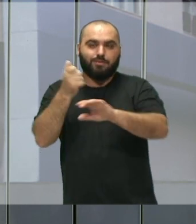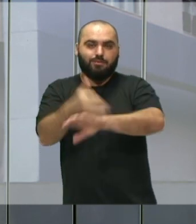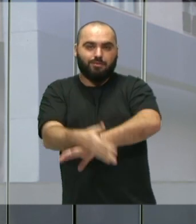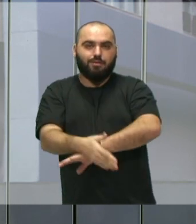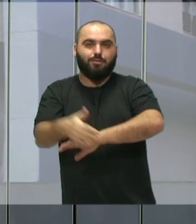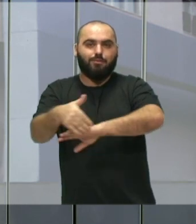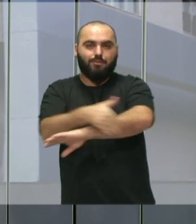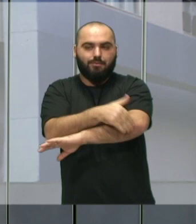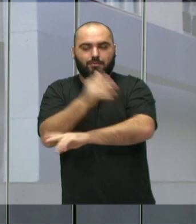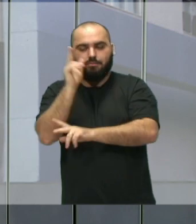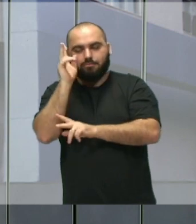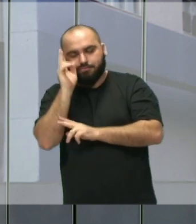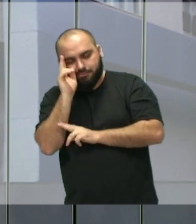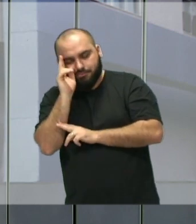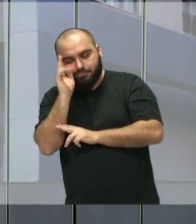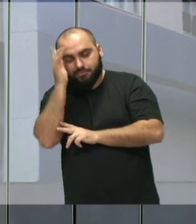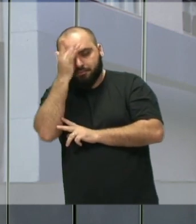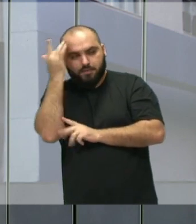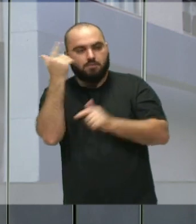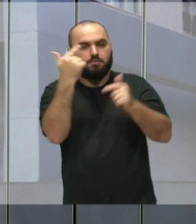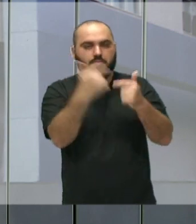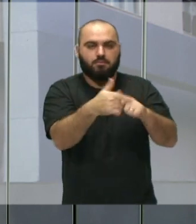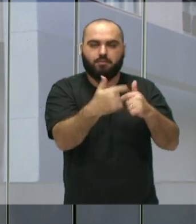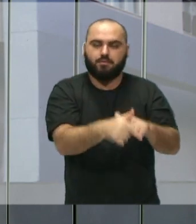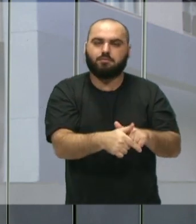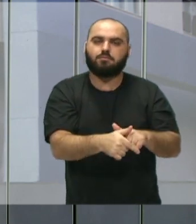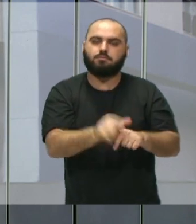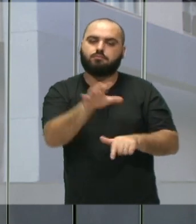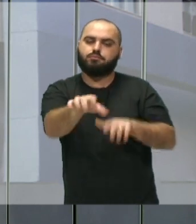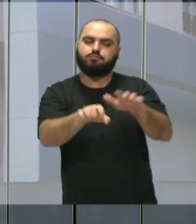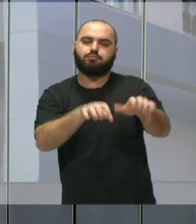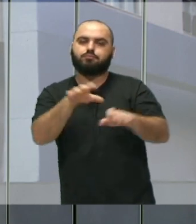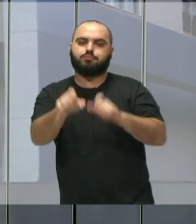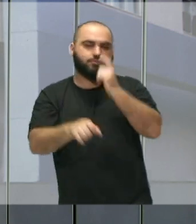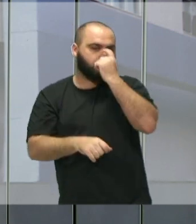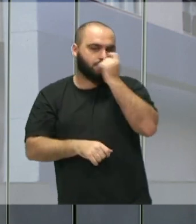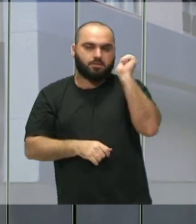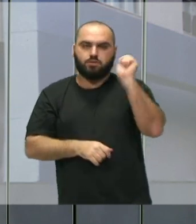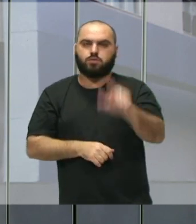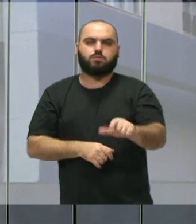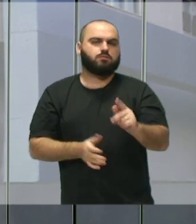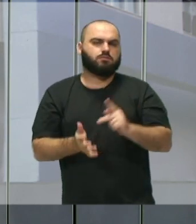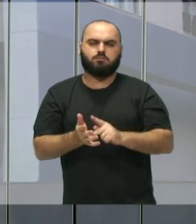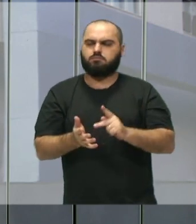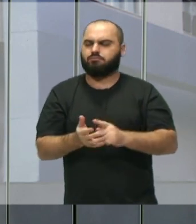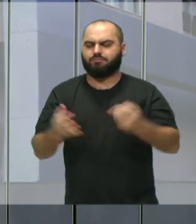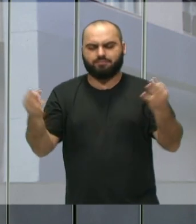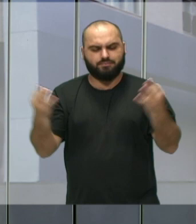quando nós já estamos dormindo, passando nas nossas casas, recolhendo, né, o